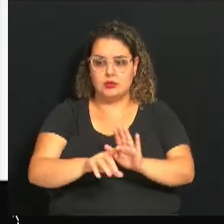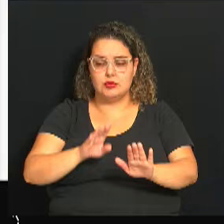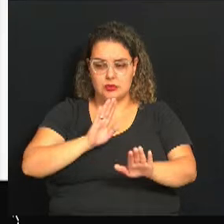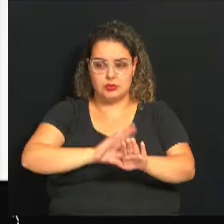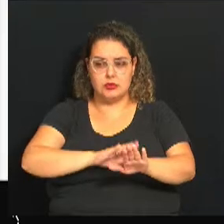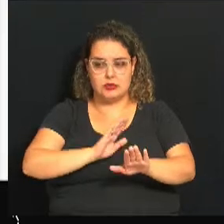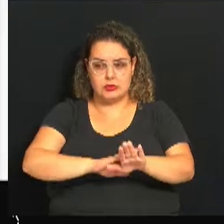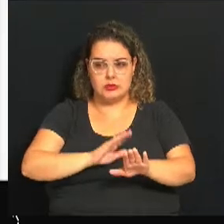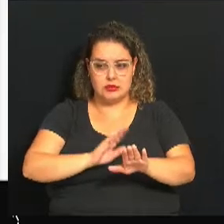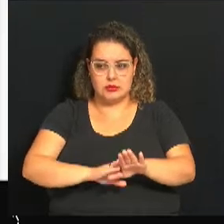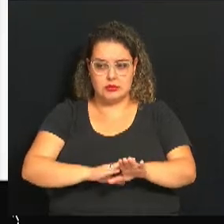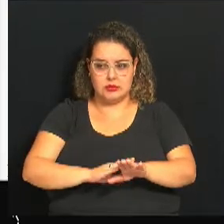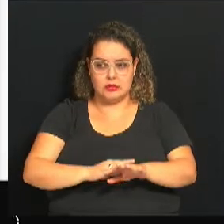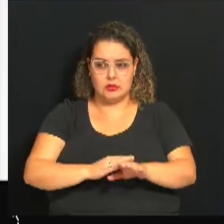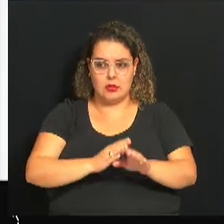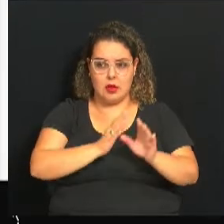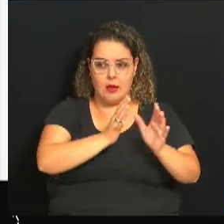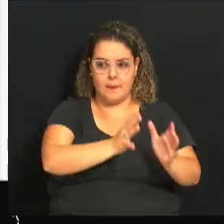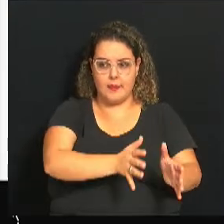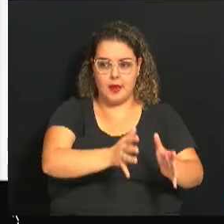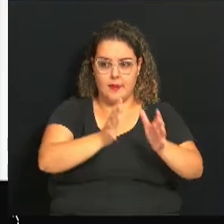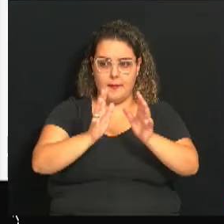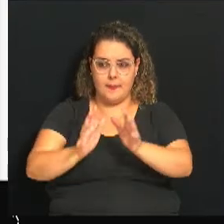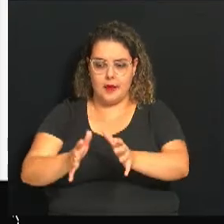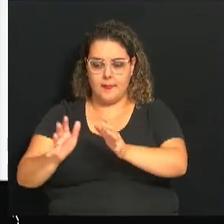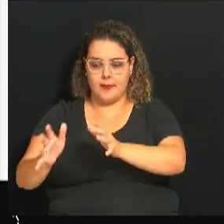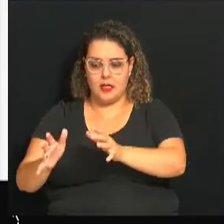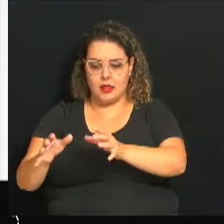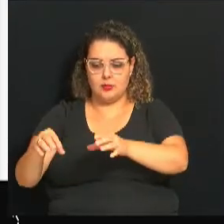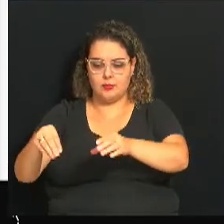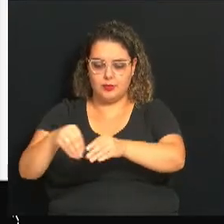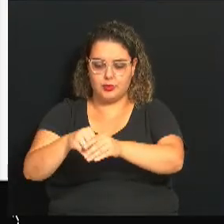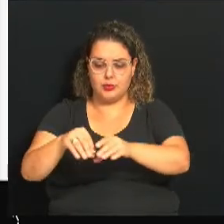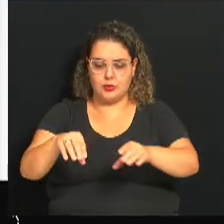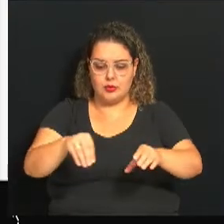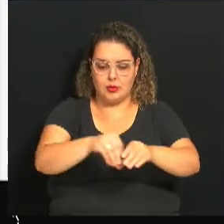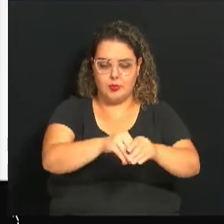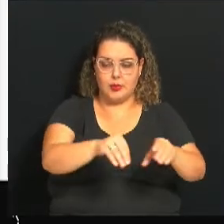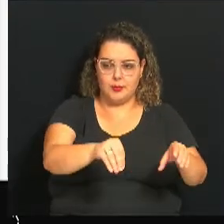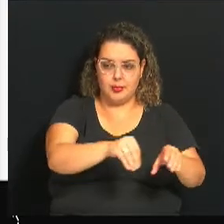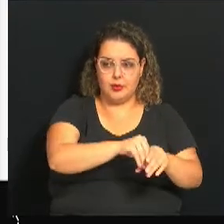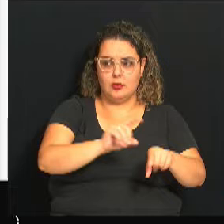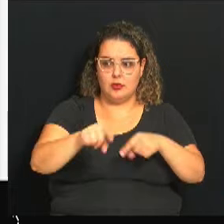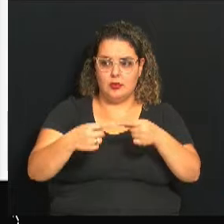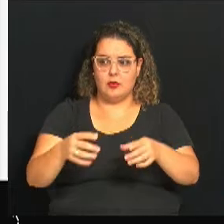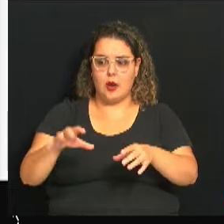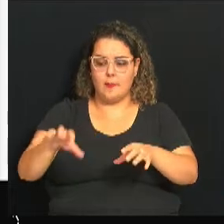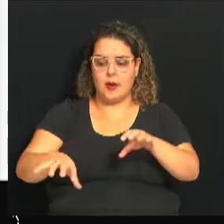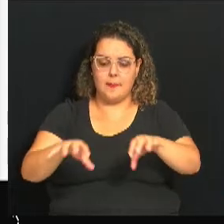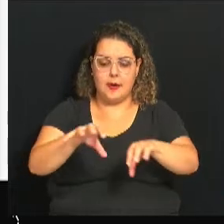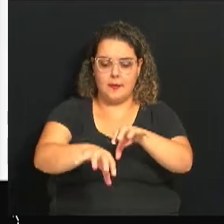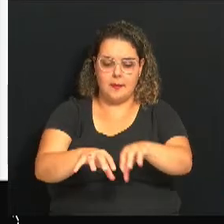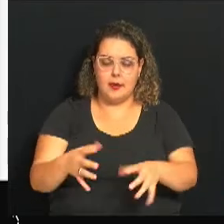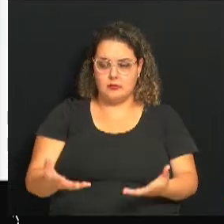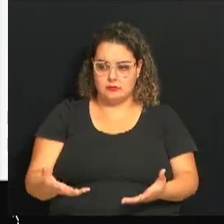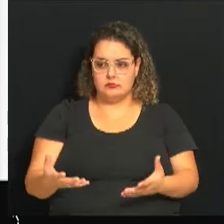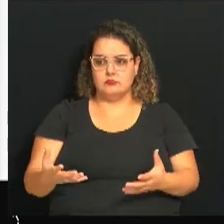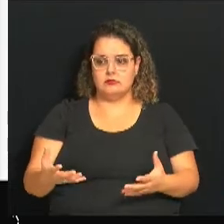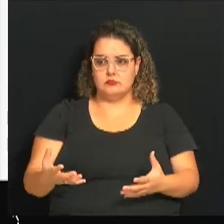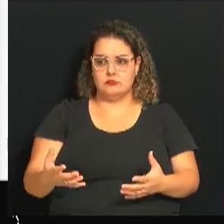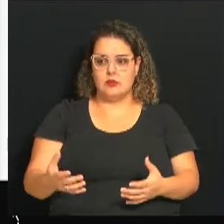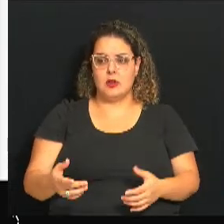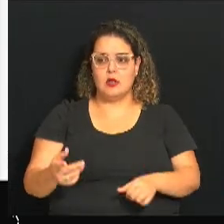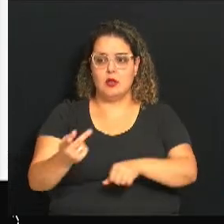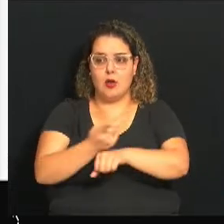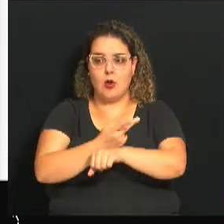ações sejam setoriais e intersetoriais, que muitas delas envolvem outras secretarias, que a gente busque